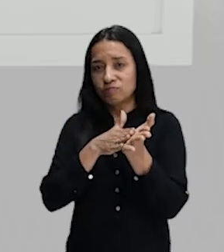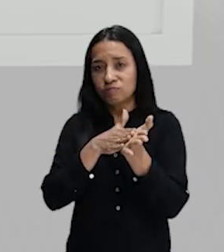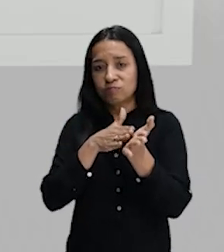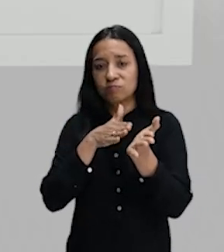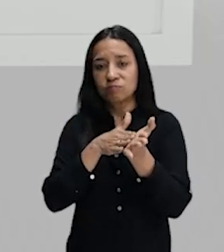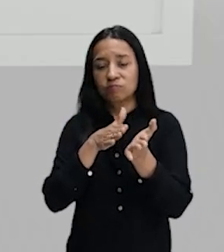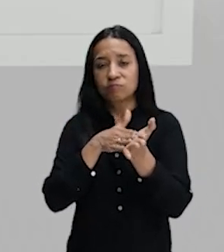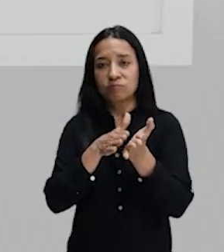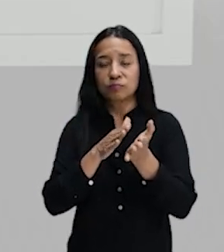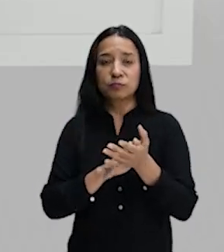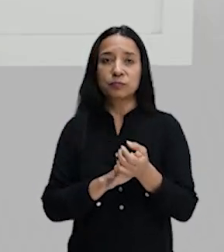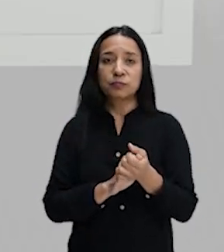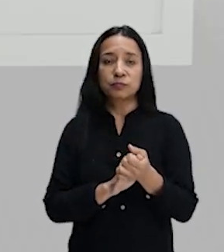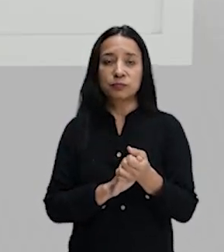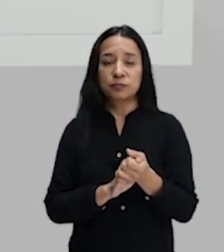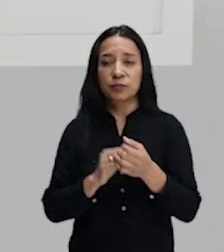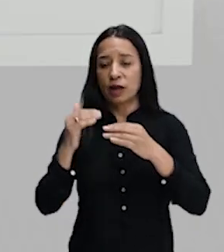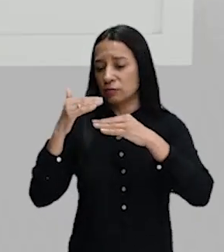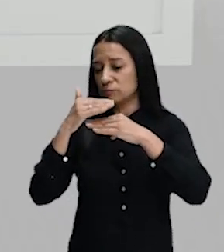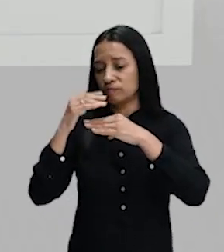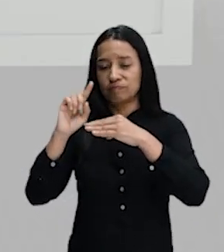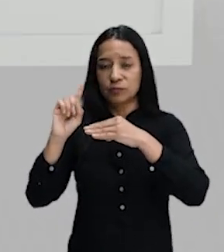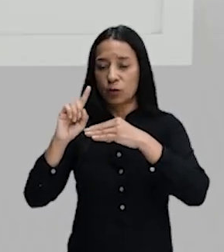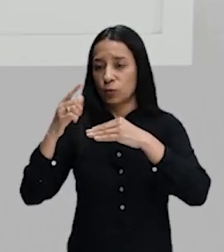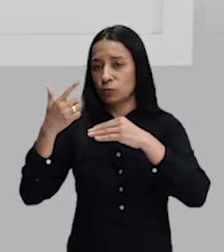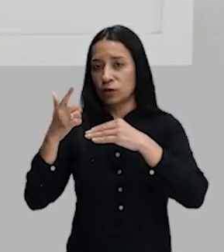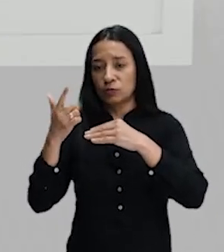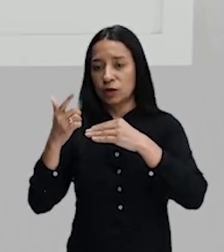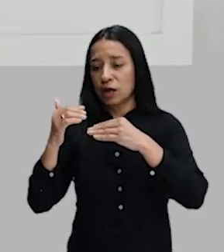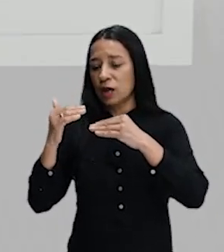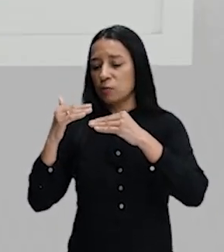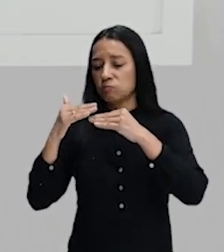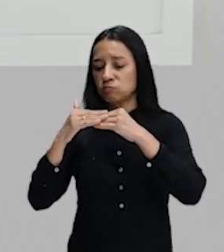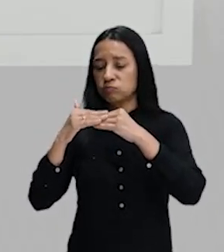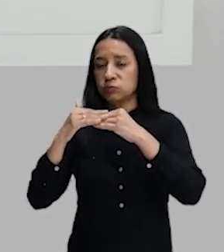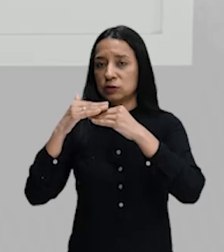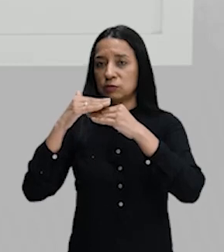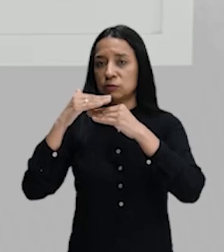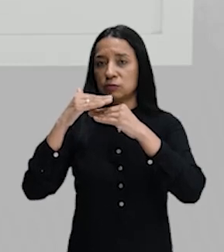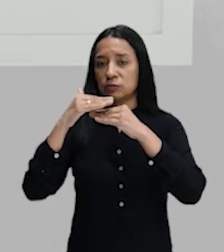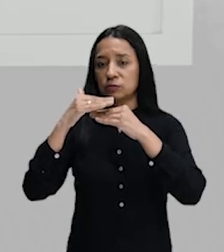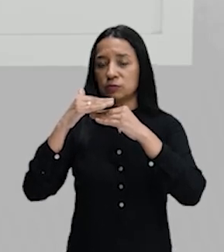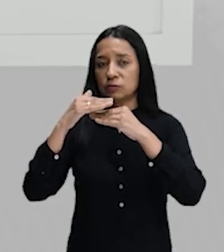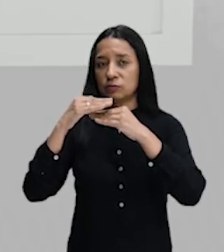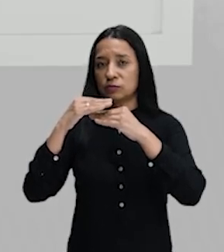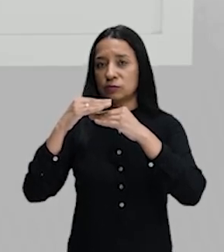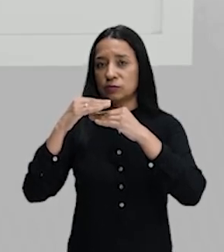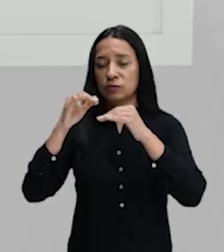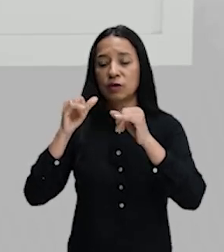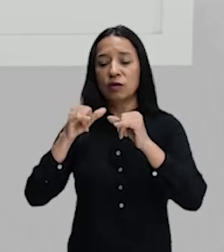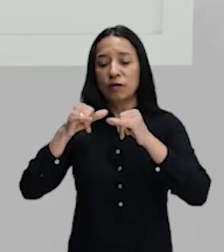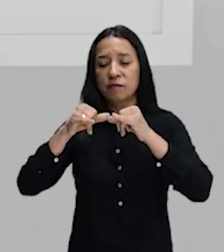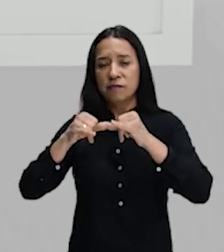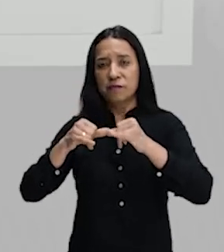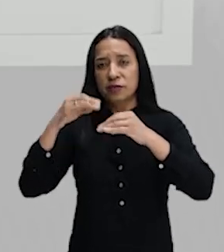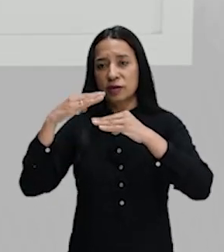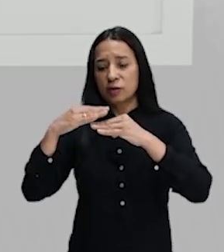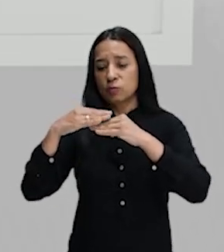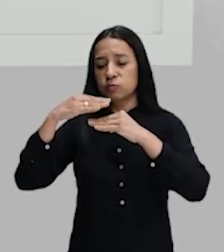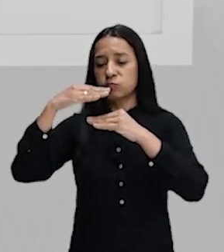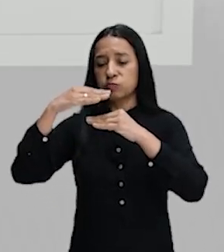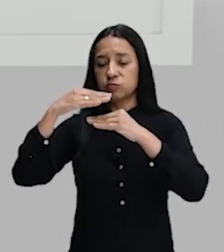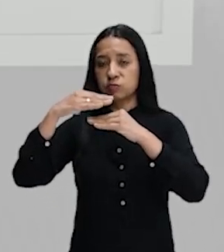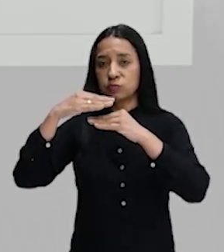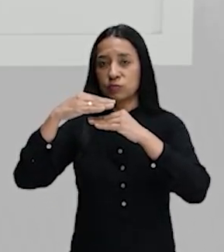Tá, ok? Aqui não há contato entre eles. Olha o que acontece. Para que esse trem ele fique aí